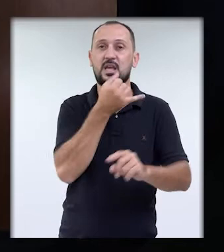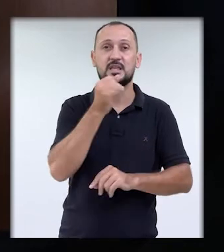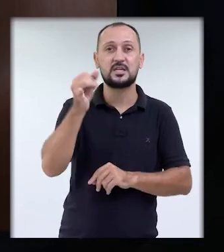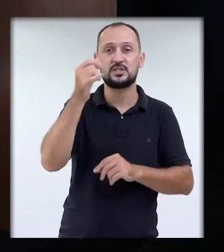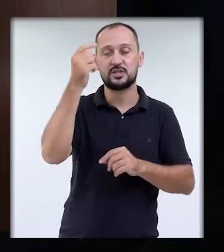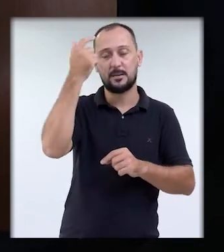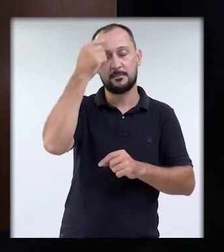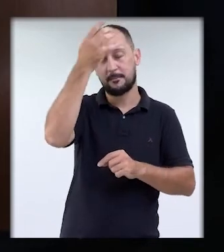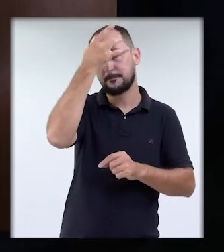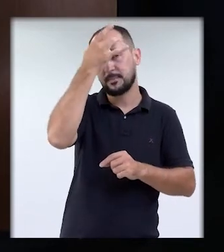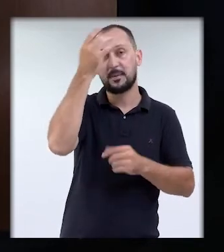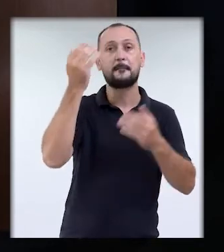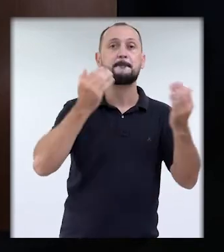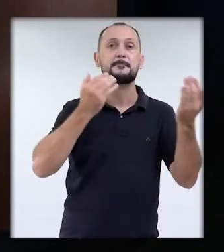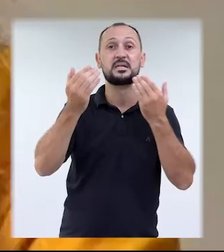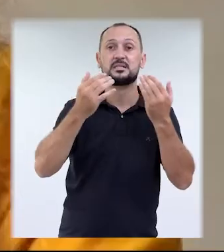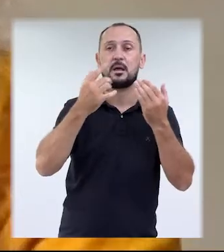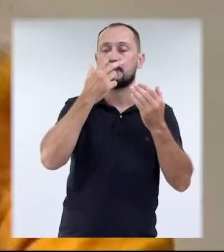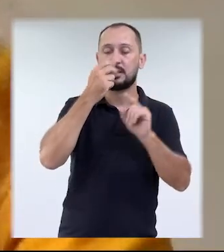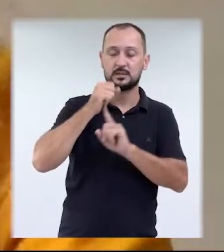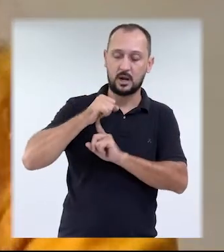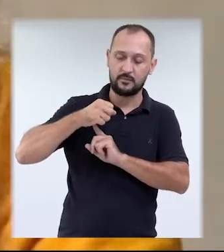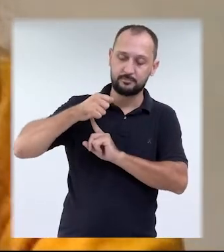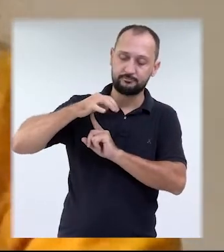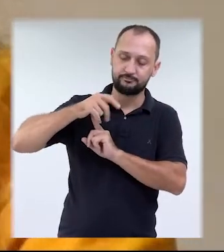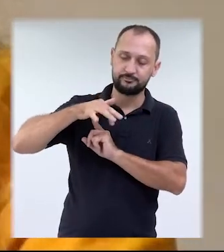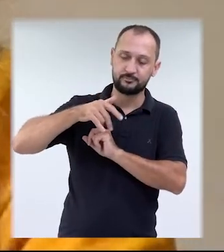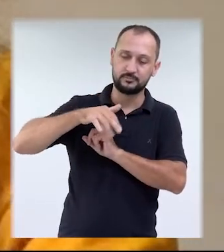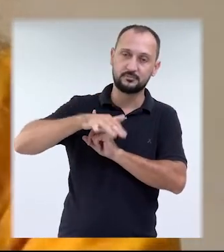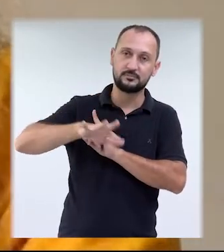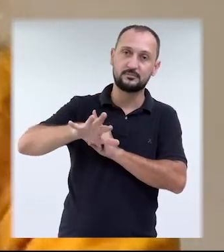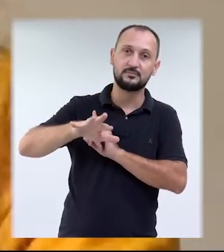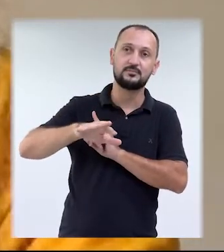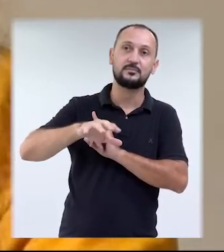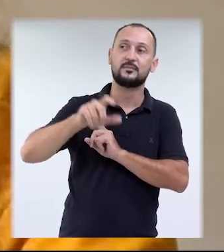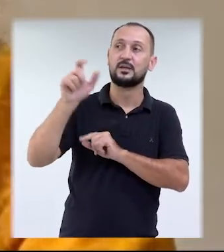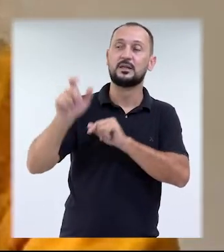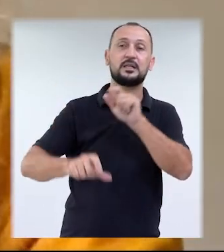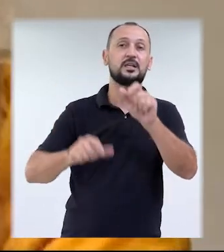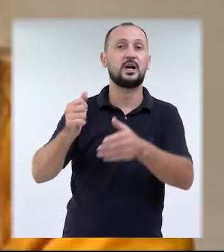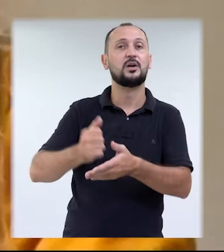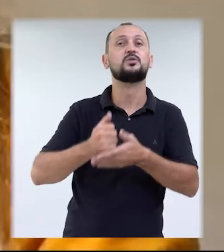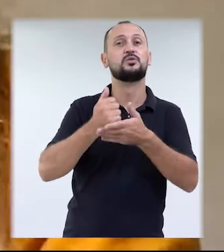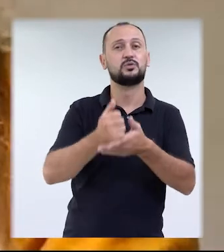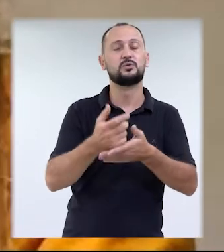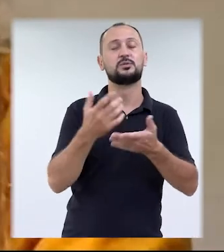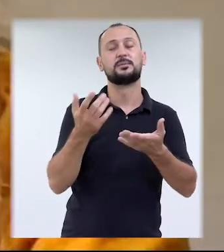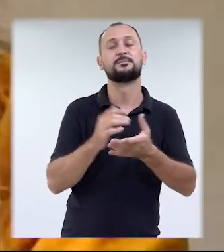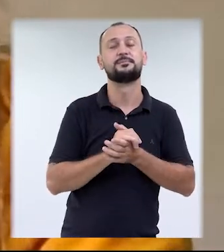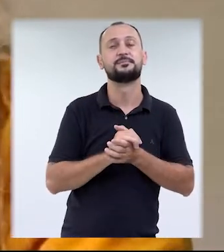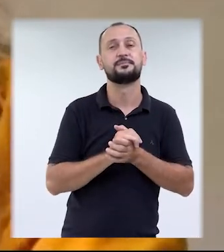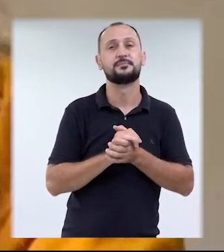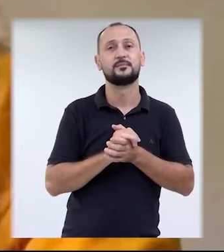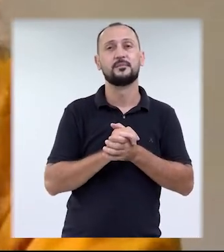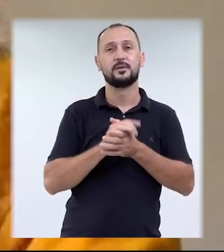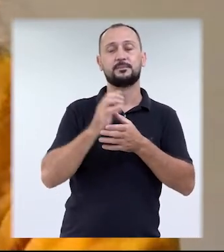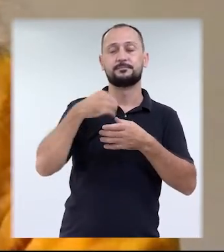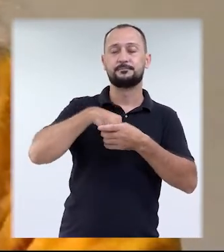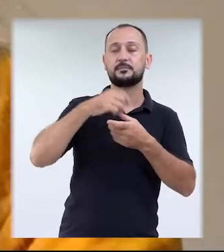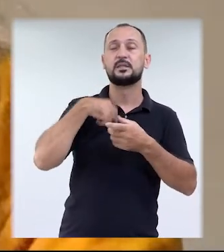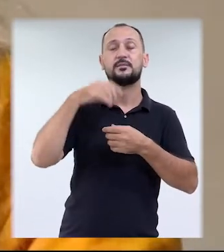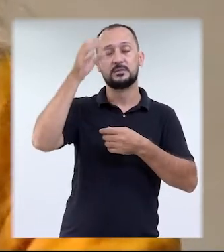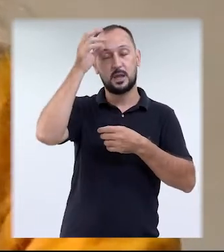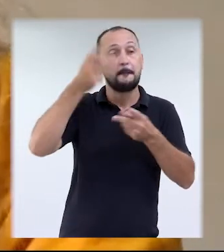a nossa energia psíquica, né? Ela vai se mobilizar. A história automaticamente ela traz já esse campo